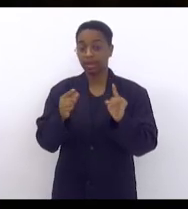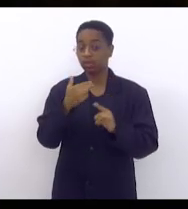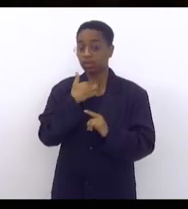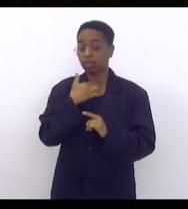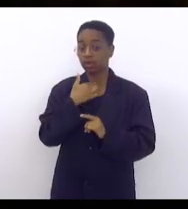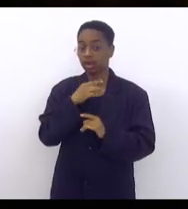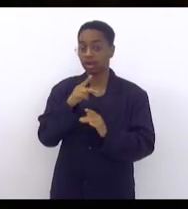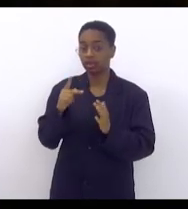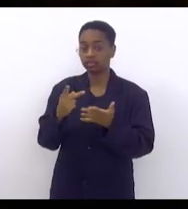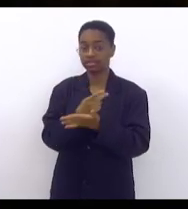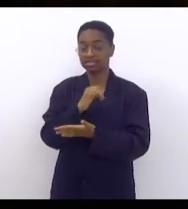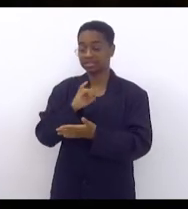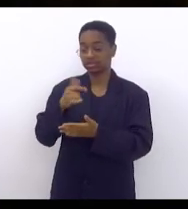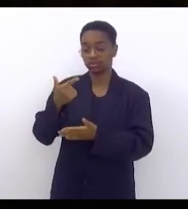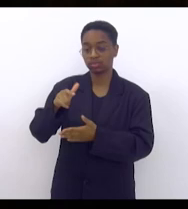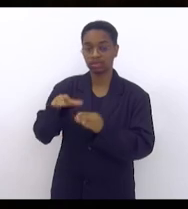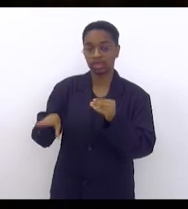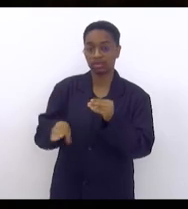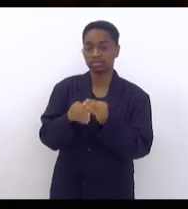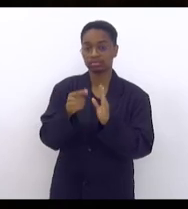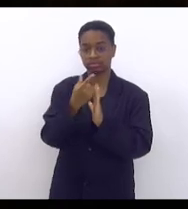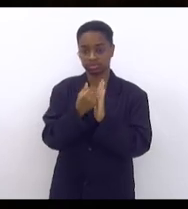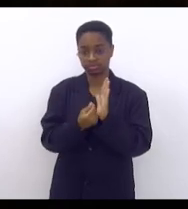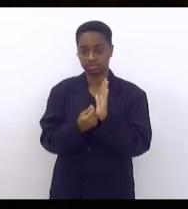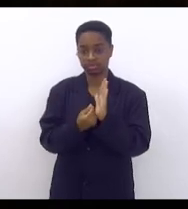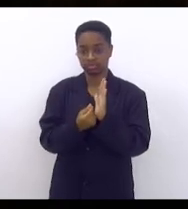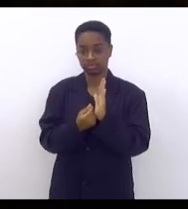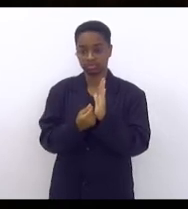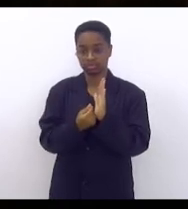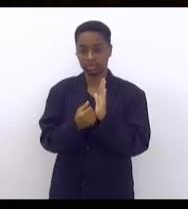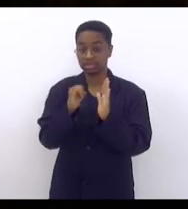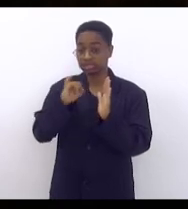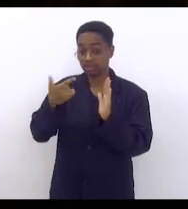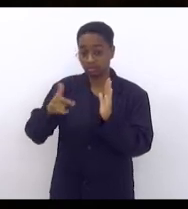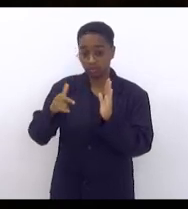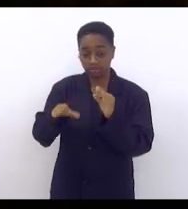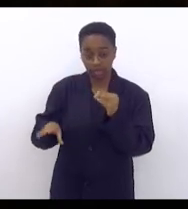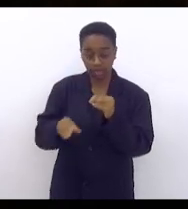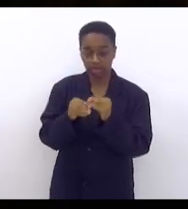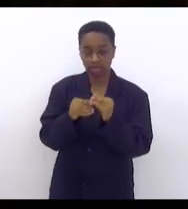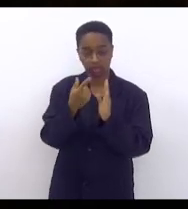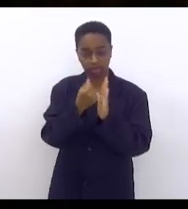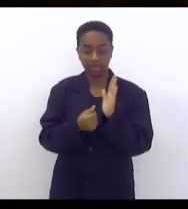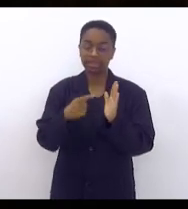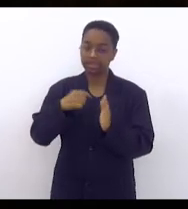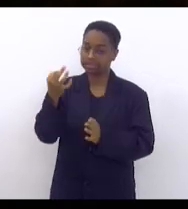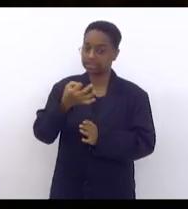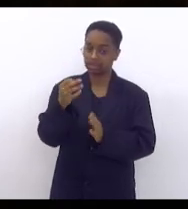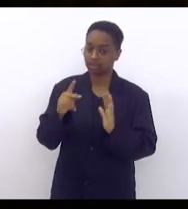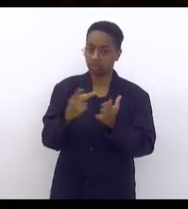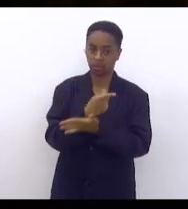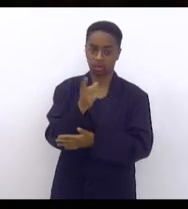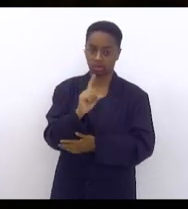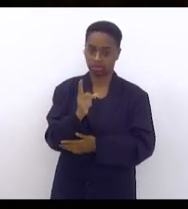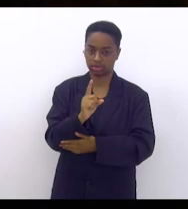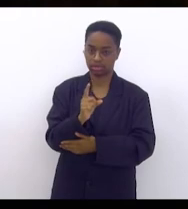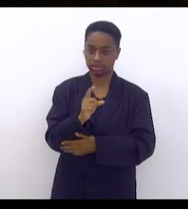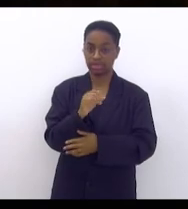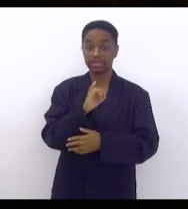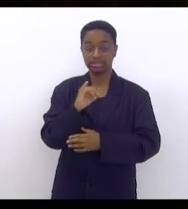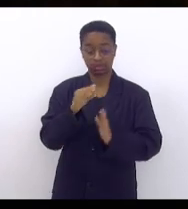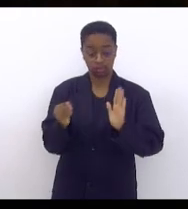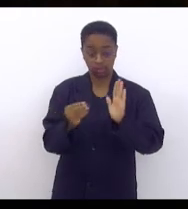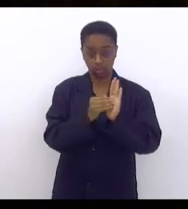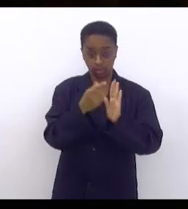orçamento. Sim. Né? Ou seja, se não tiver no orçamento, é a certeza de não acontecer. Estando no